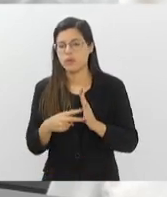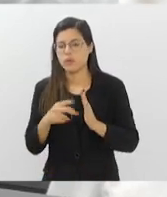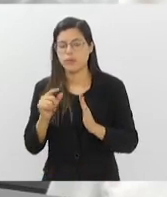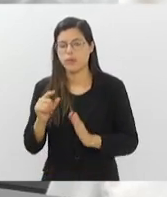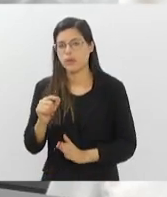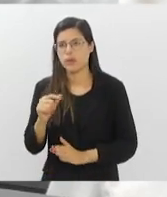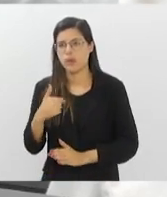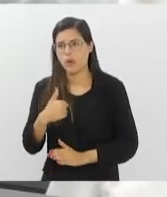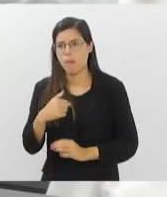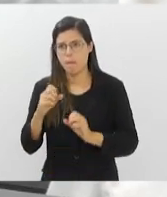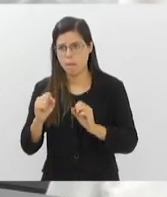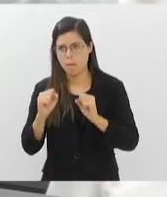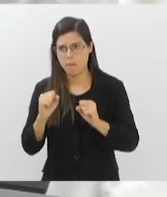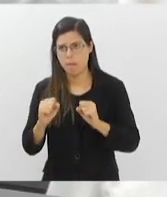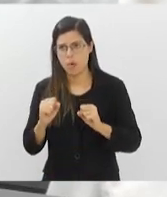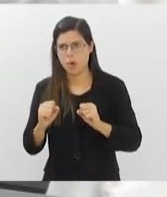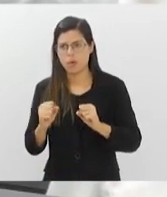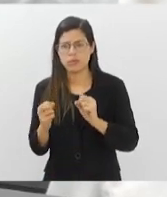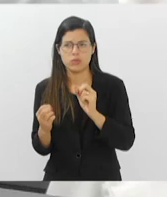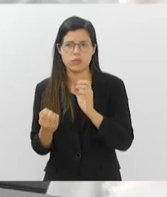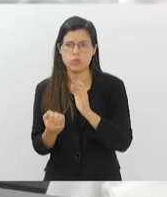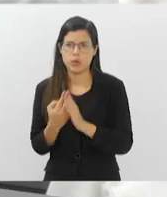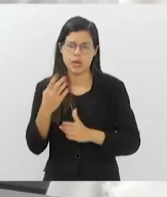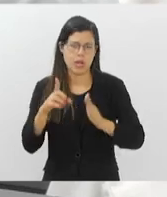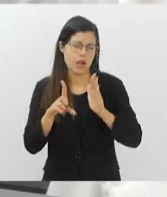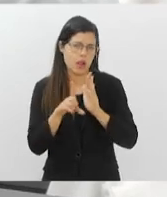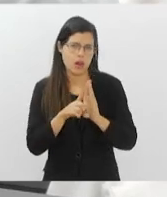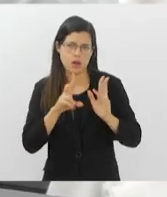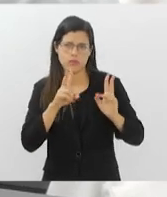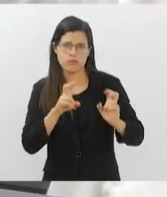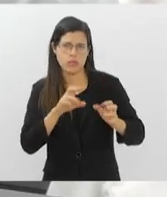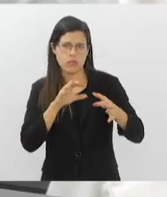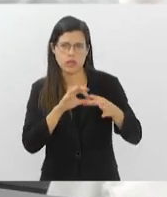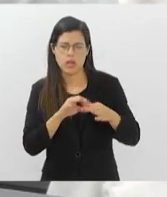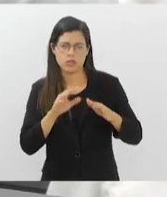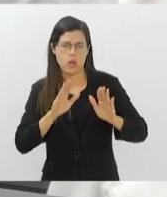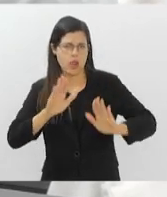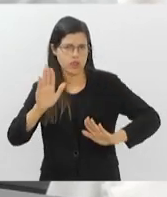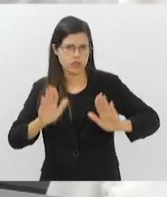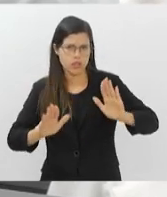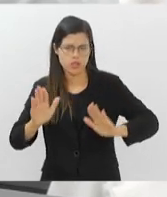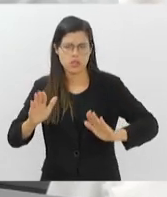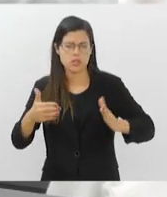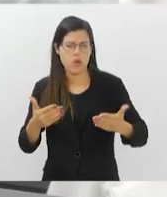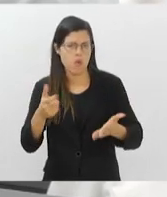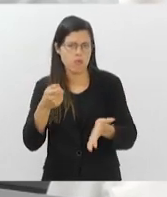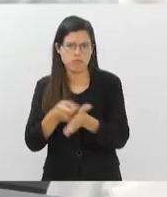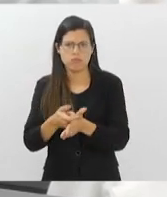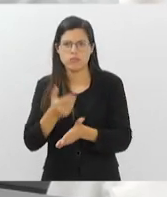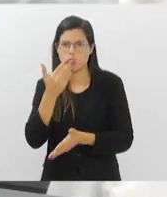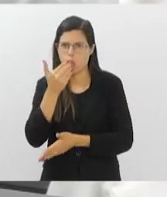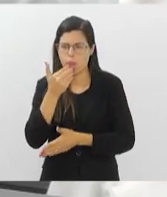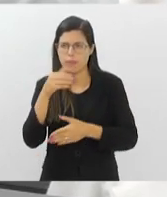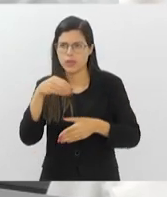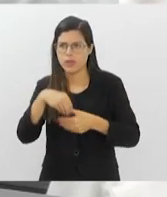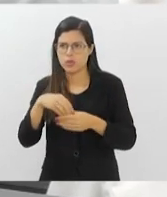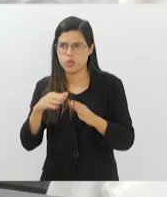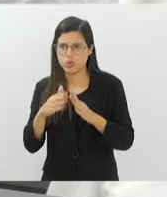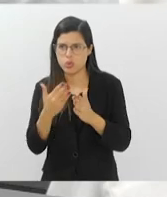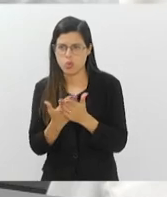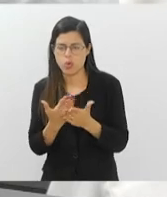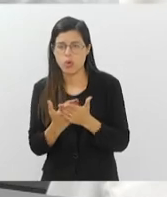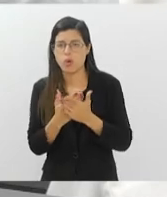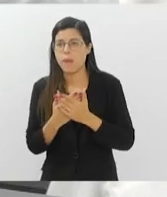eu posso legislar sobre licitação, sobre compra de merenda escolar. Mas eu gostaria de pedir a retirada